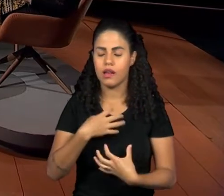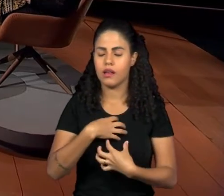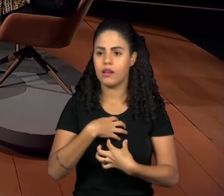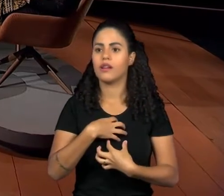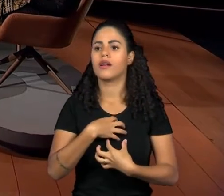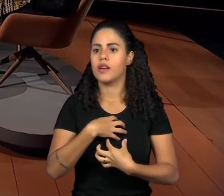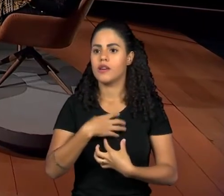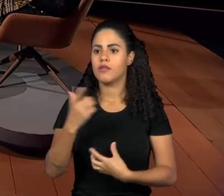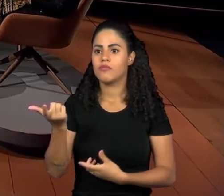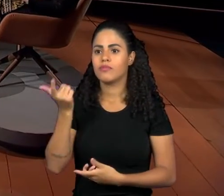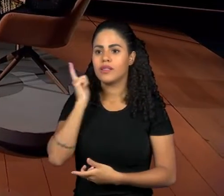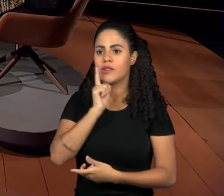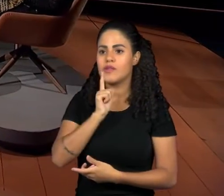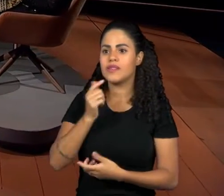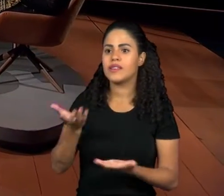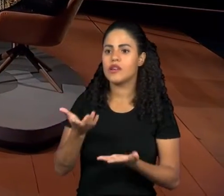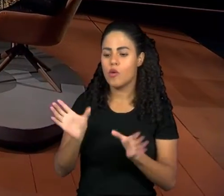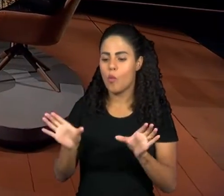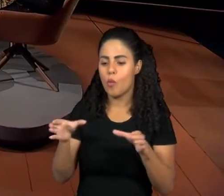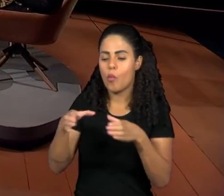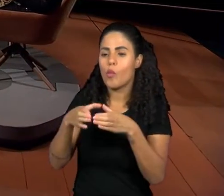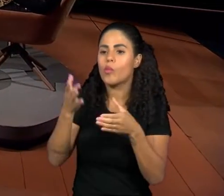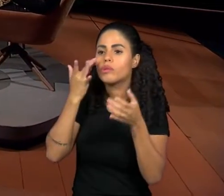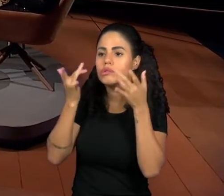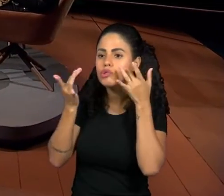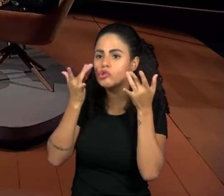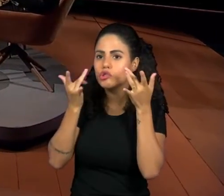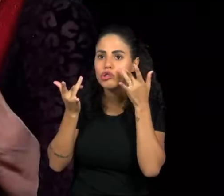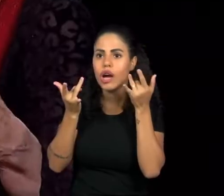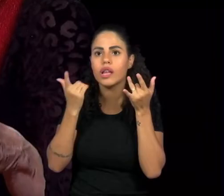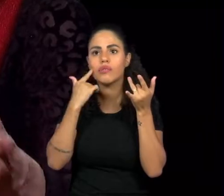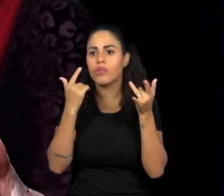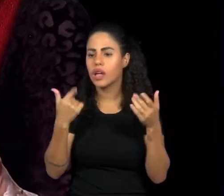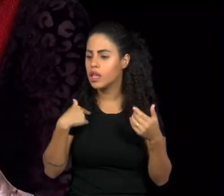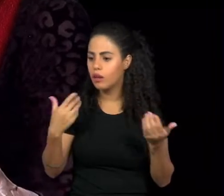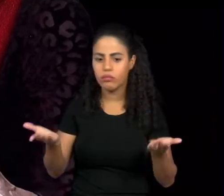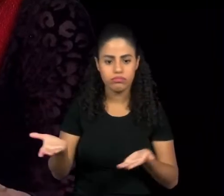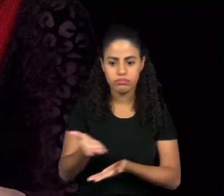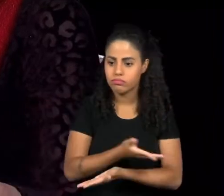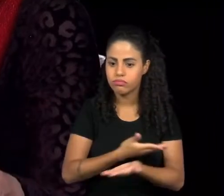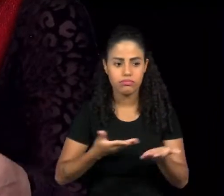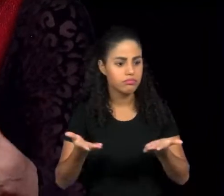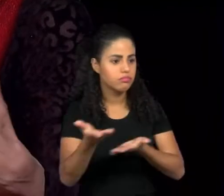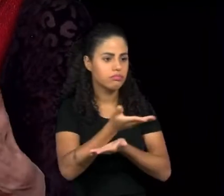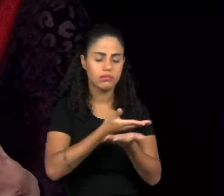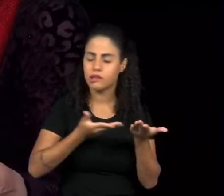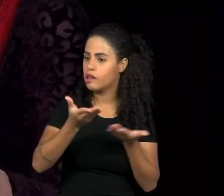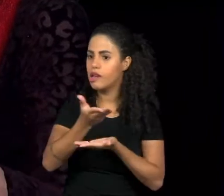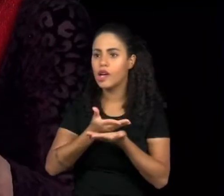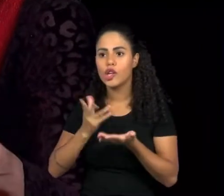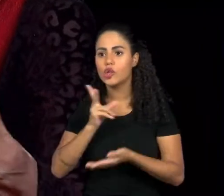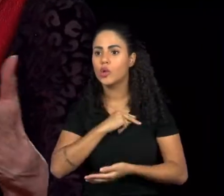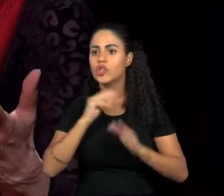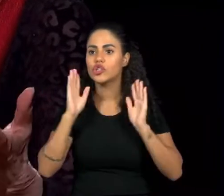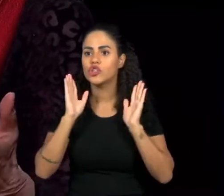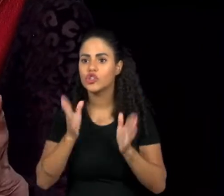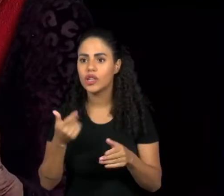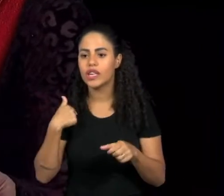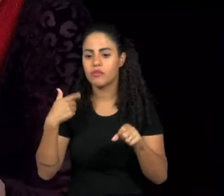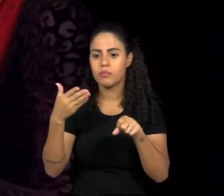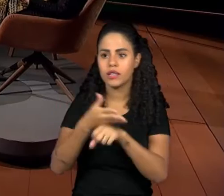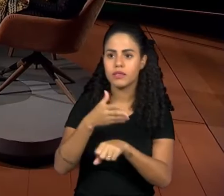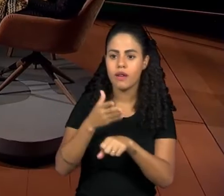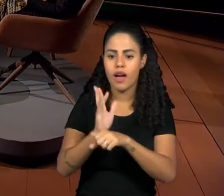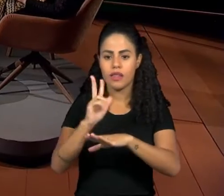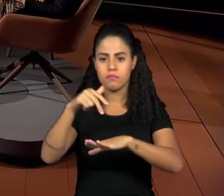apareceu um grupo de teatro e quando eu vi, eu estava envolvida até aqui no grupo de teatro, e quando eu vi, nós estávamos nos